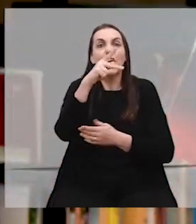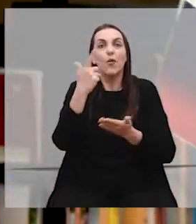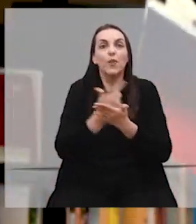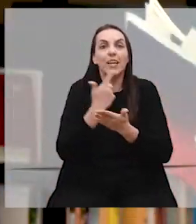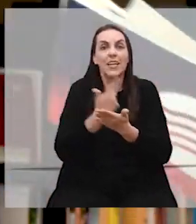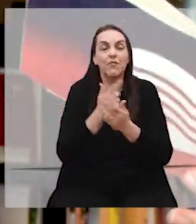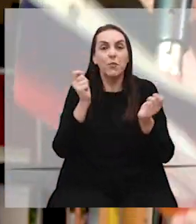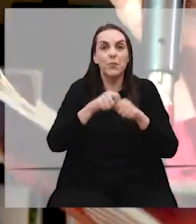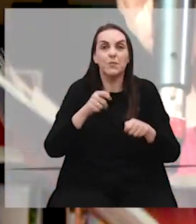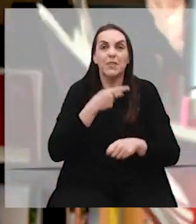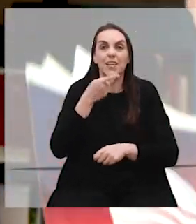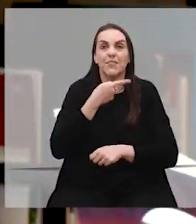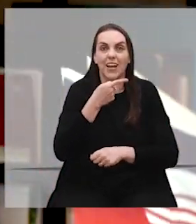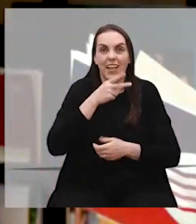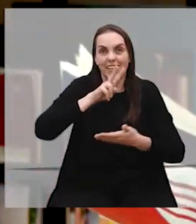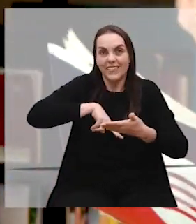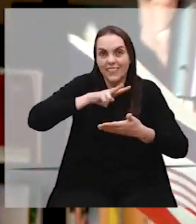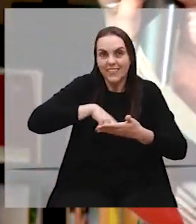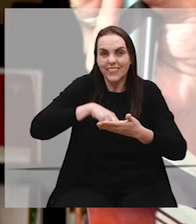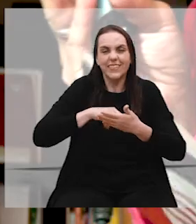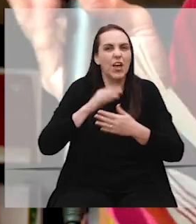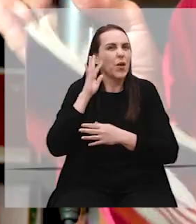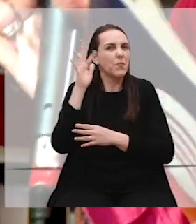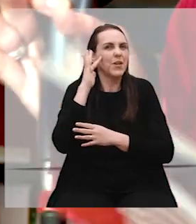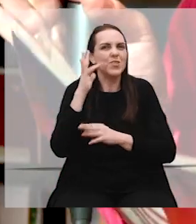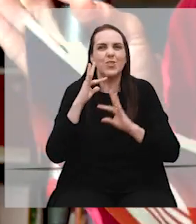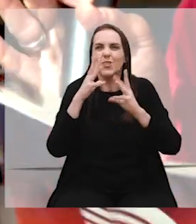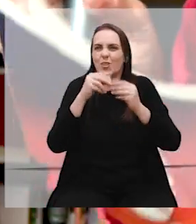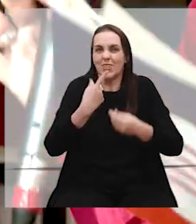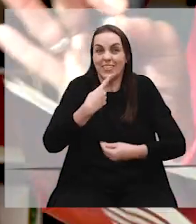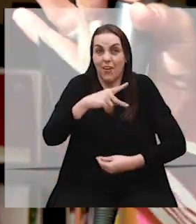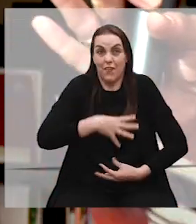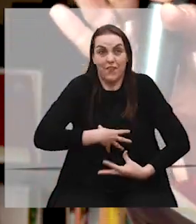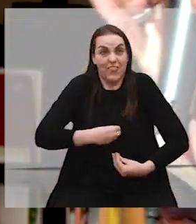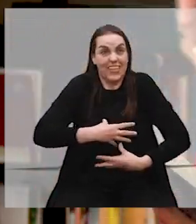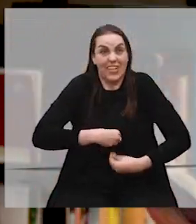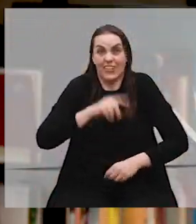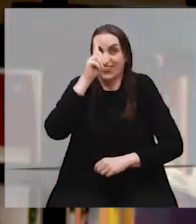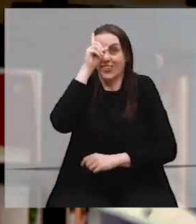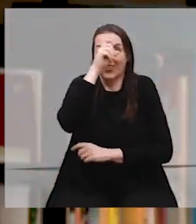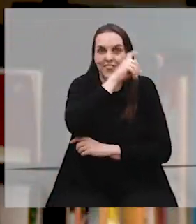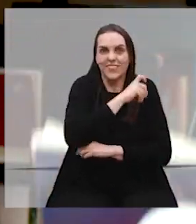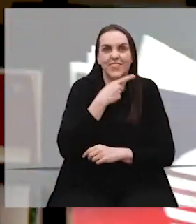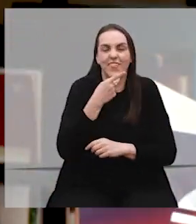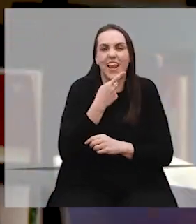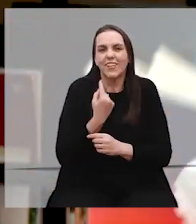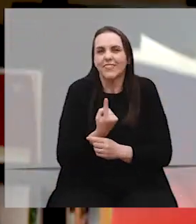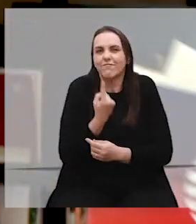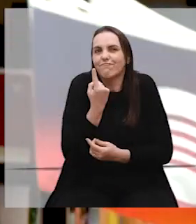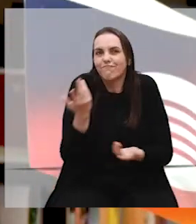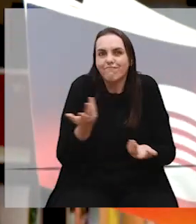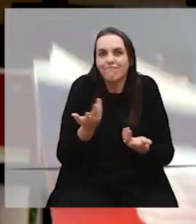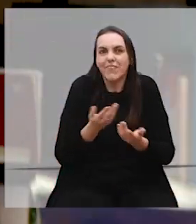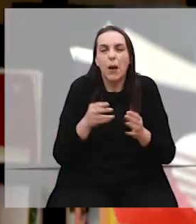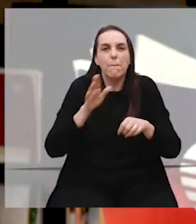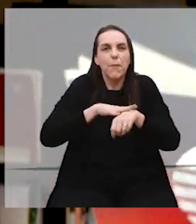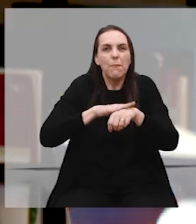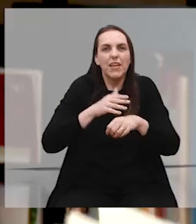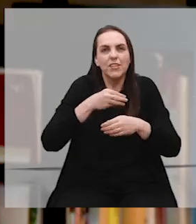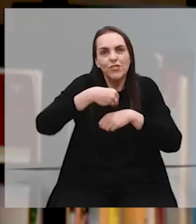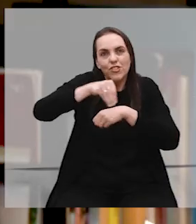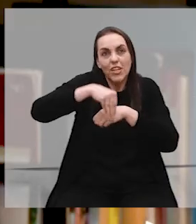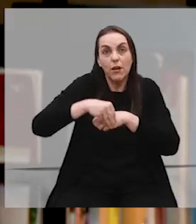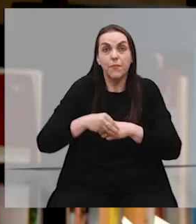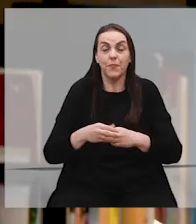você pode dizer para o seu leitor? Claro que eu imagino que são todos filhos, né? É difícil, são filhos da gente, né? Mas algum, assim, neste momento que